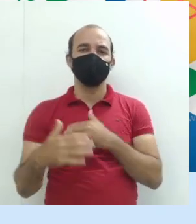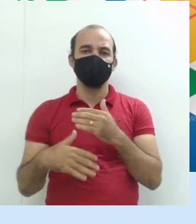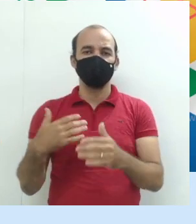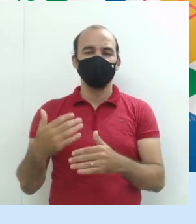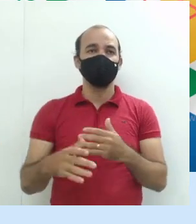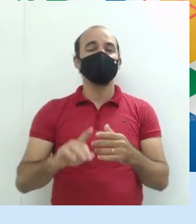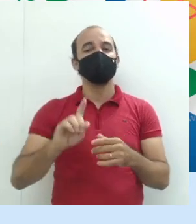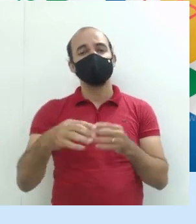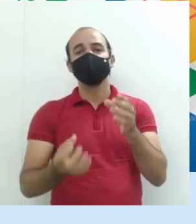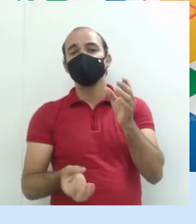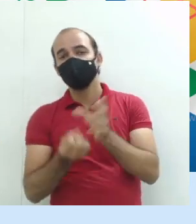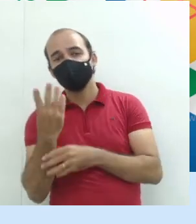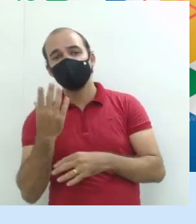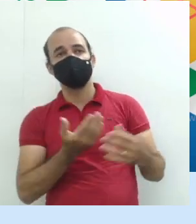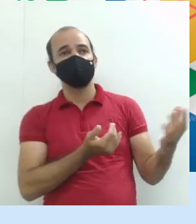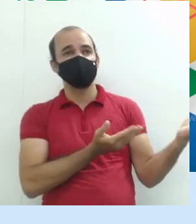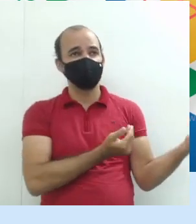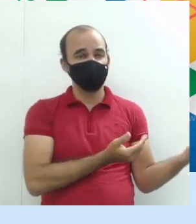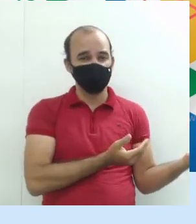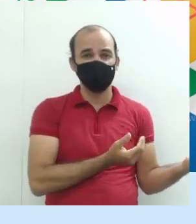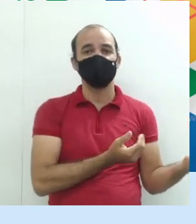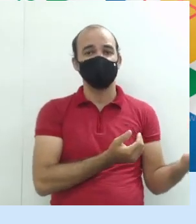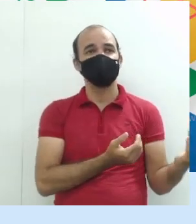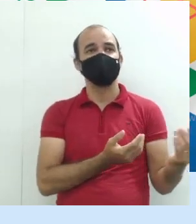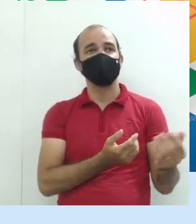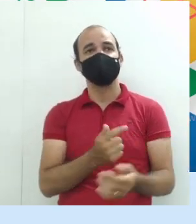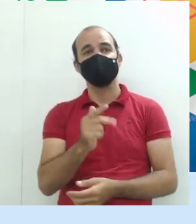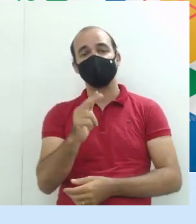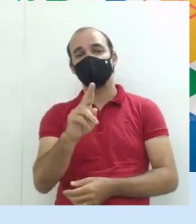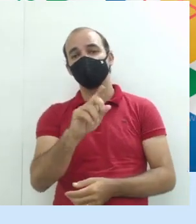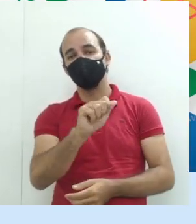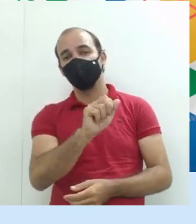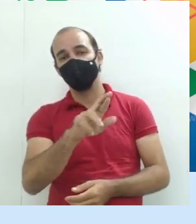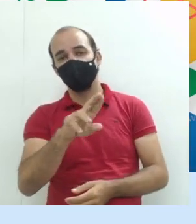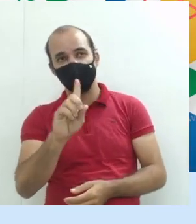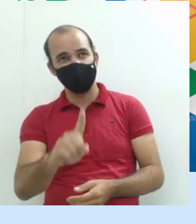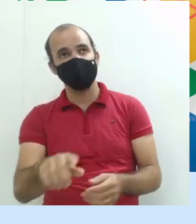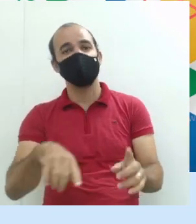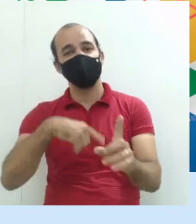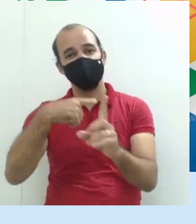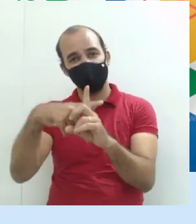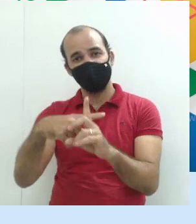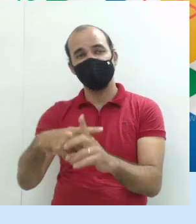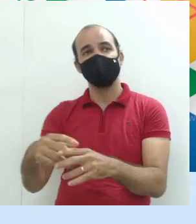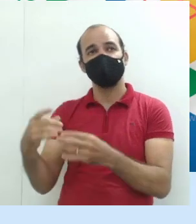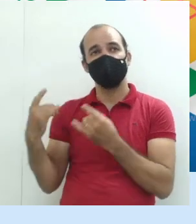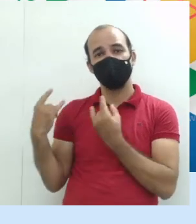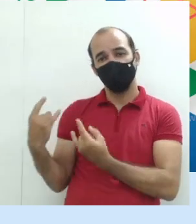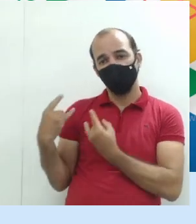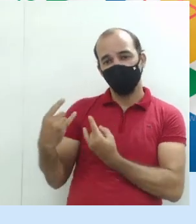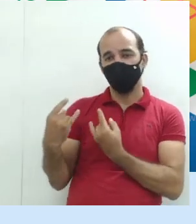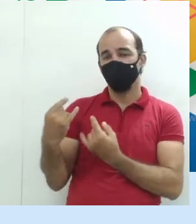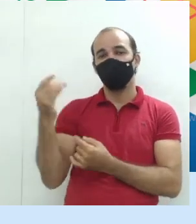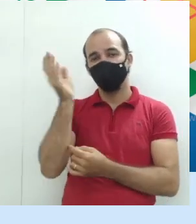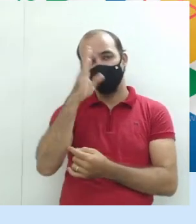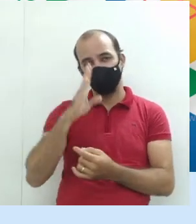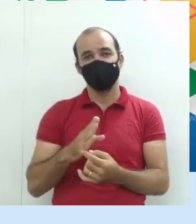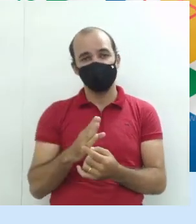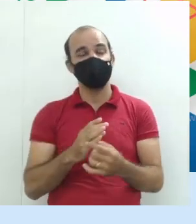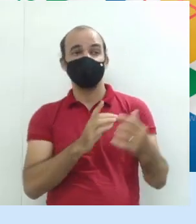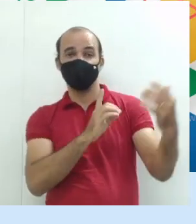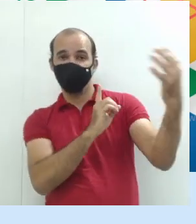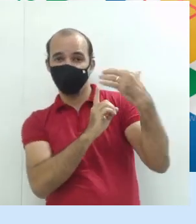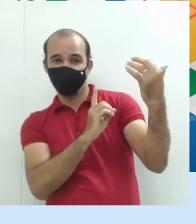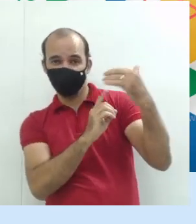de Jovem Guarda e rock brasileiro. Então, a Jovem Guarda surgiu em 1965, inspirada no rock americano do final